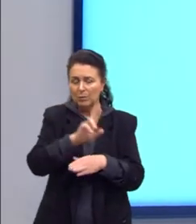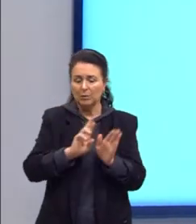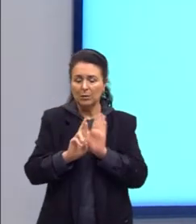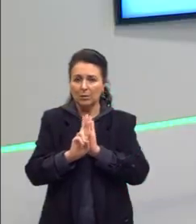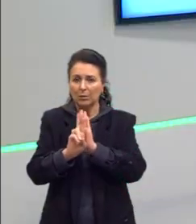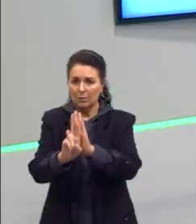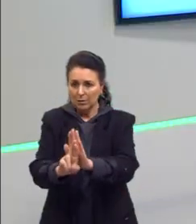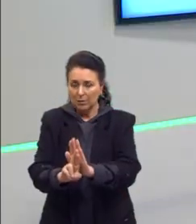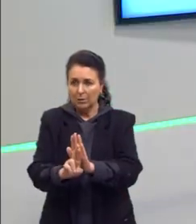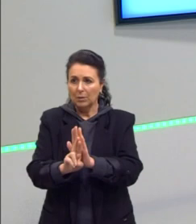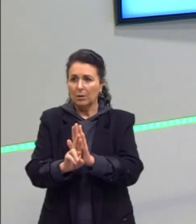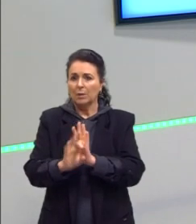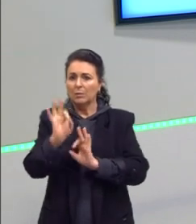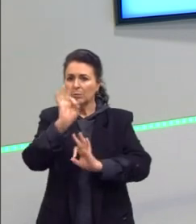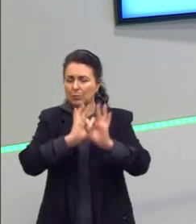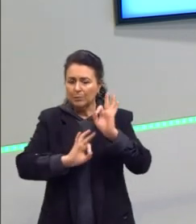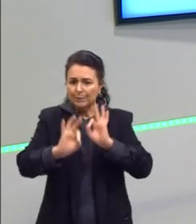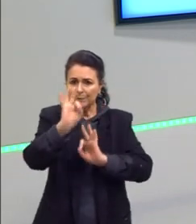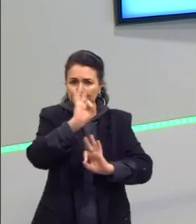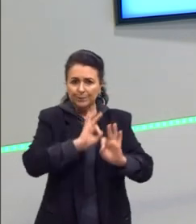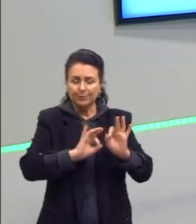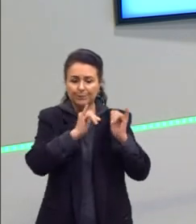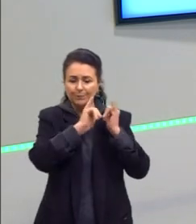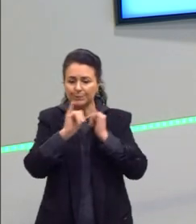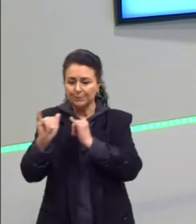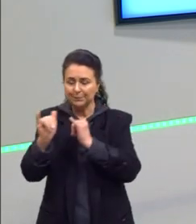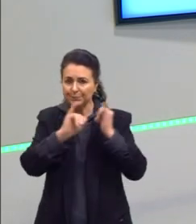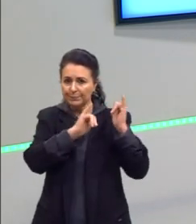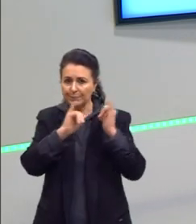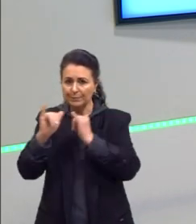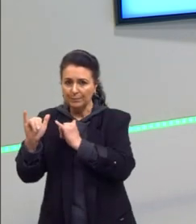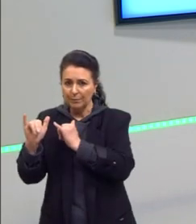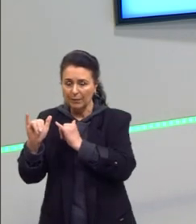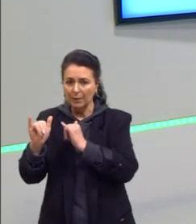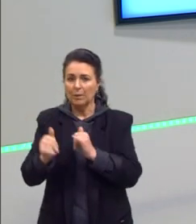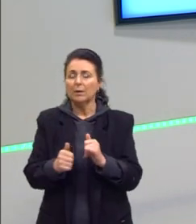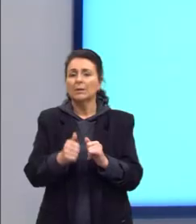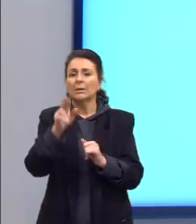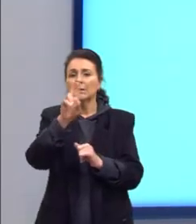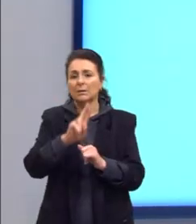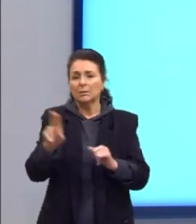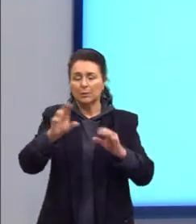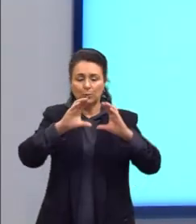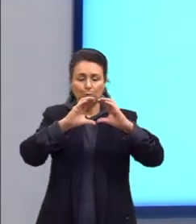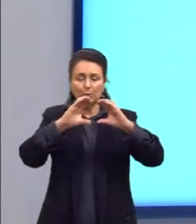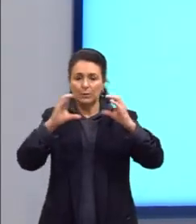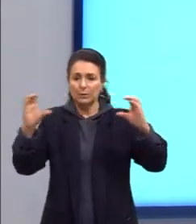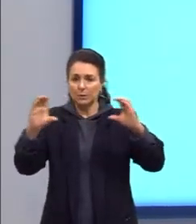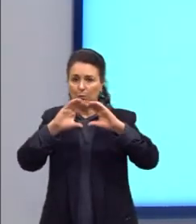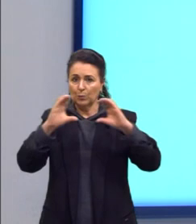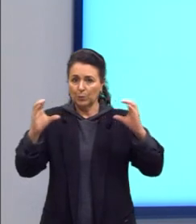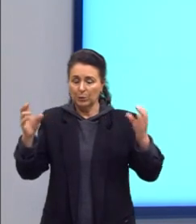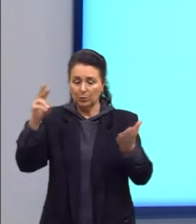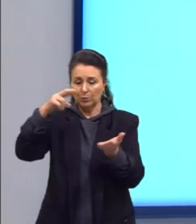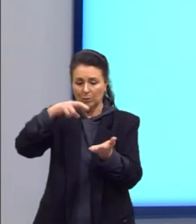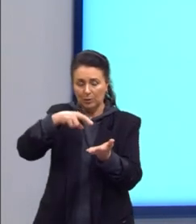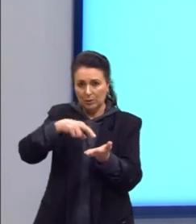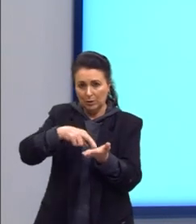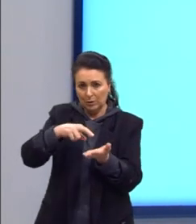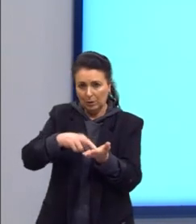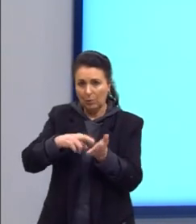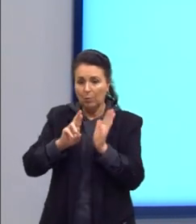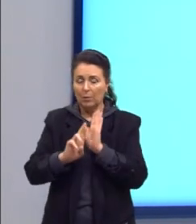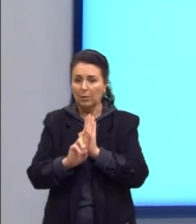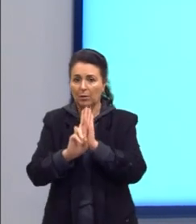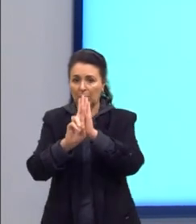representação de projetos elétricos ao jejum a gente está partindo de um circuito real para uma